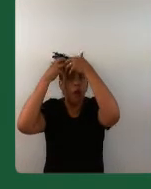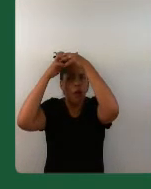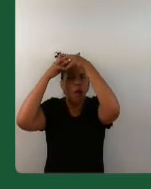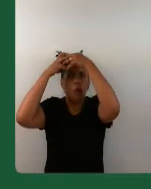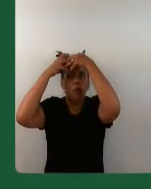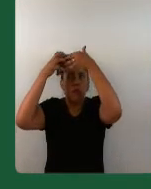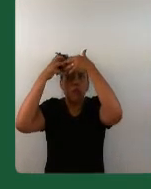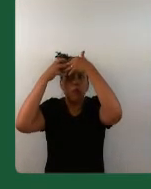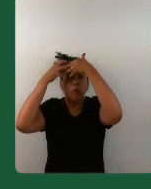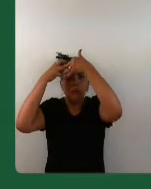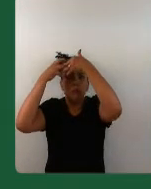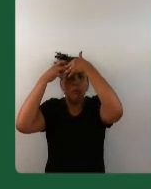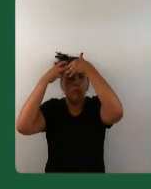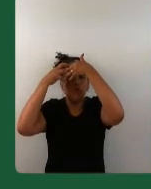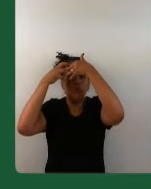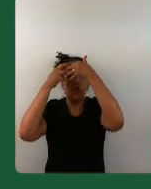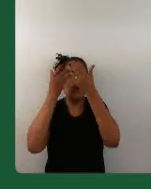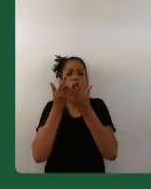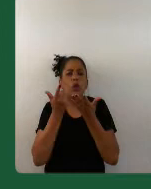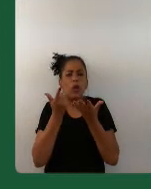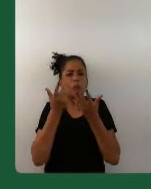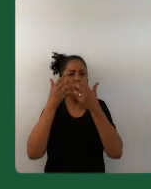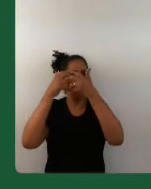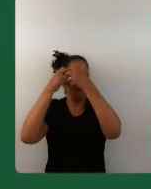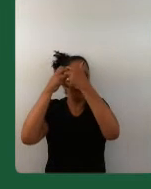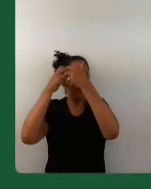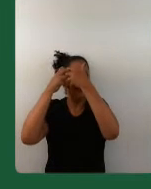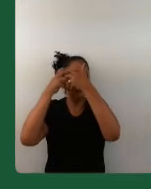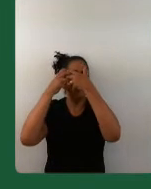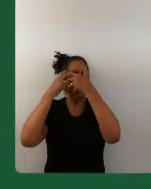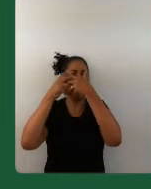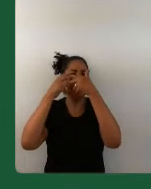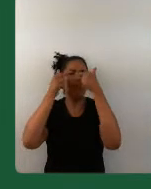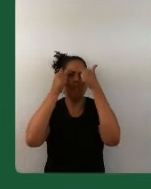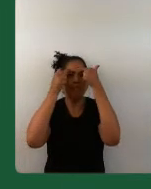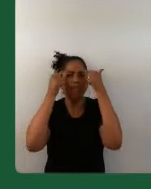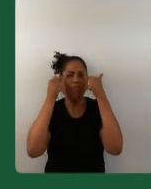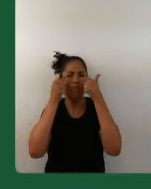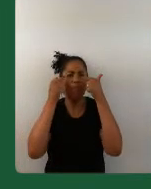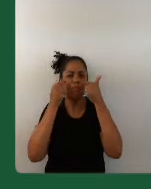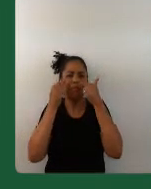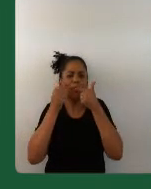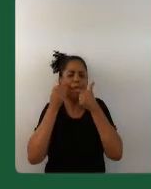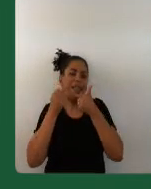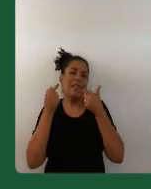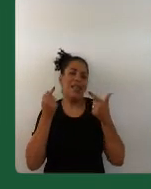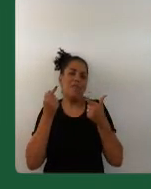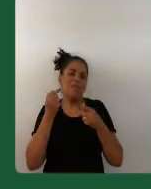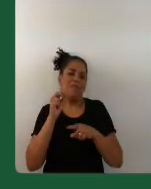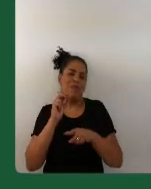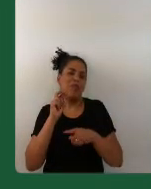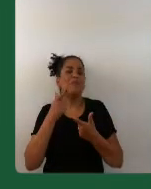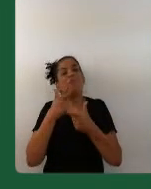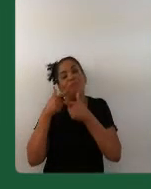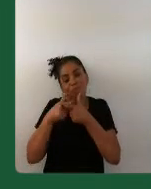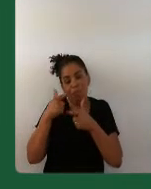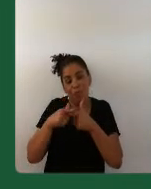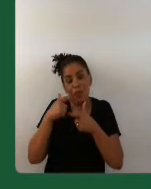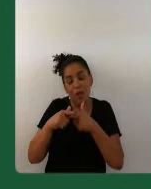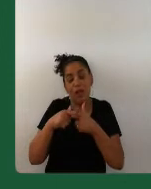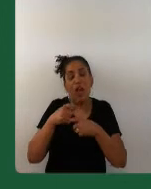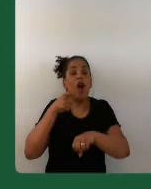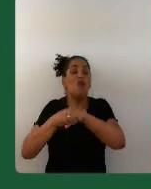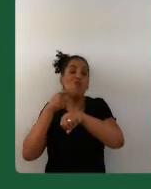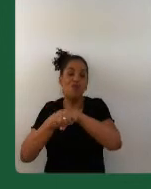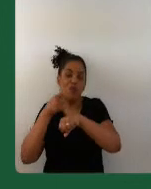começa a marcar o osso e chega até áreas que o osso fica rarefeito,